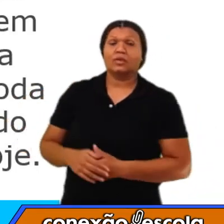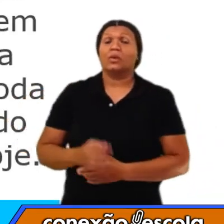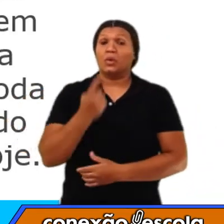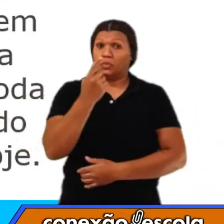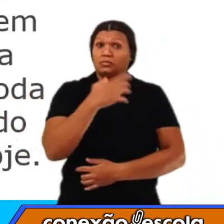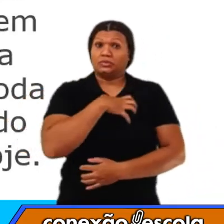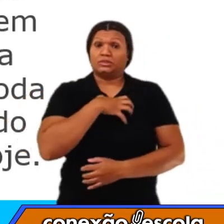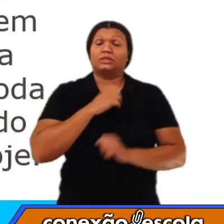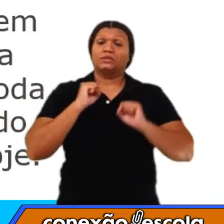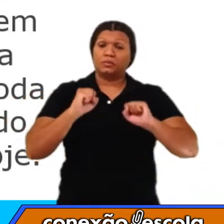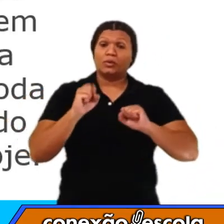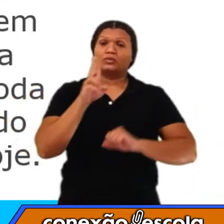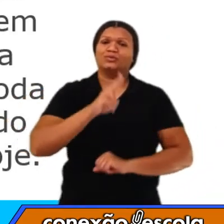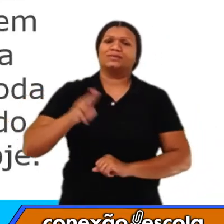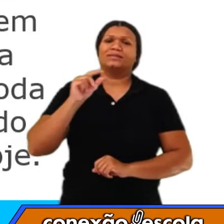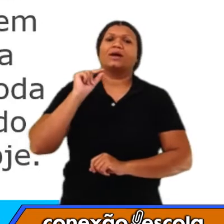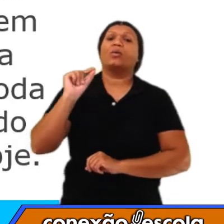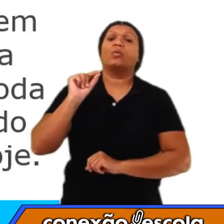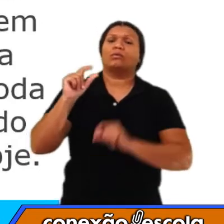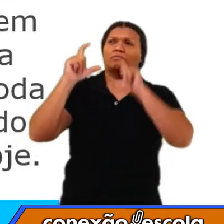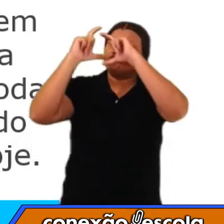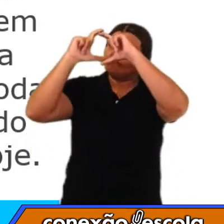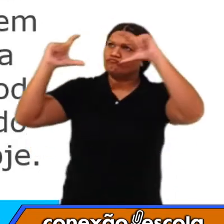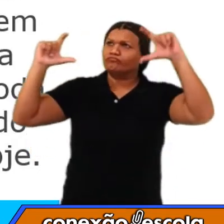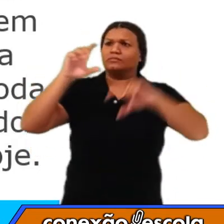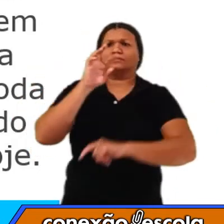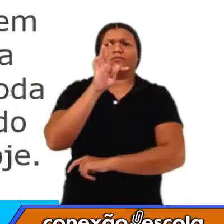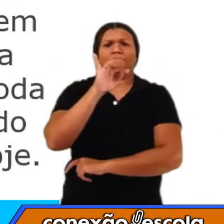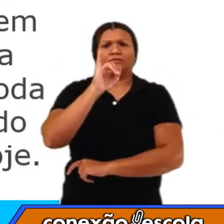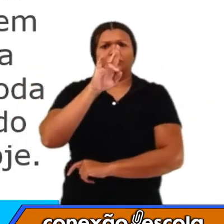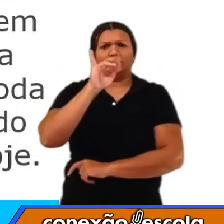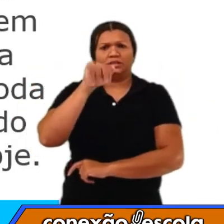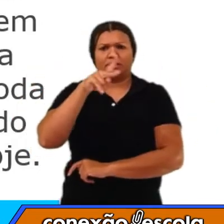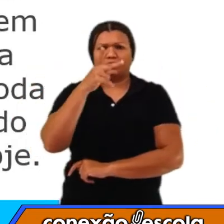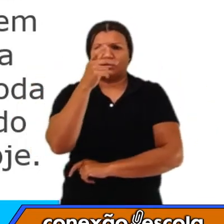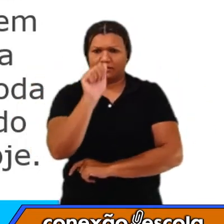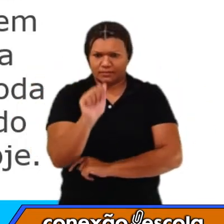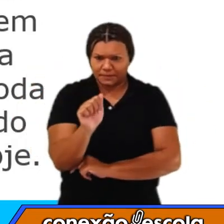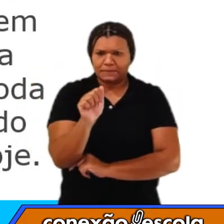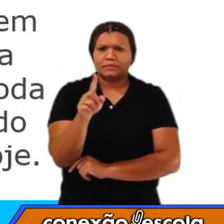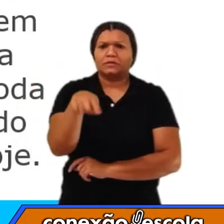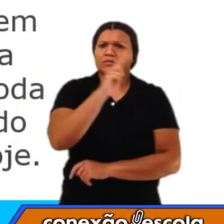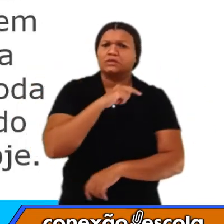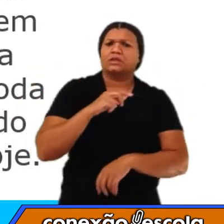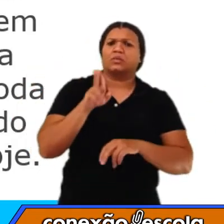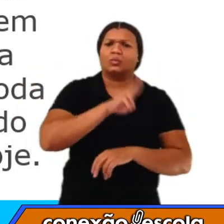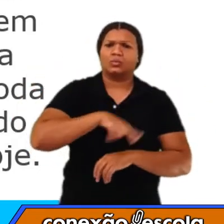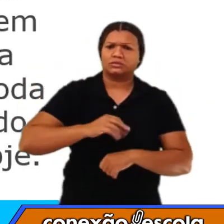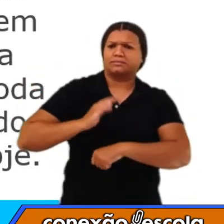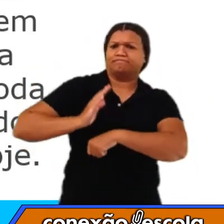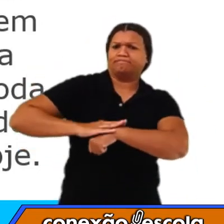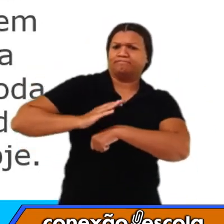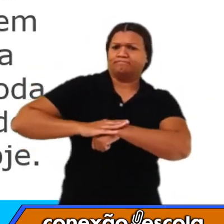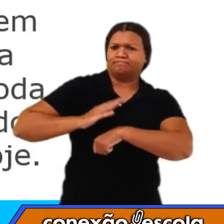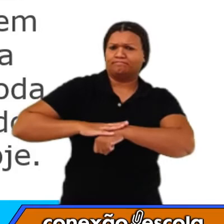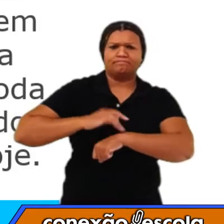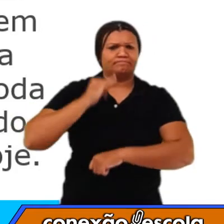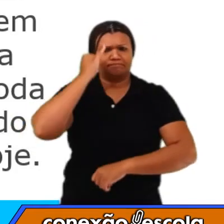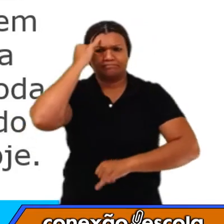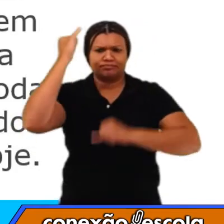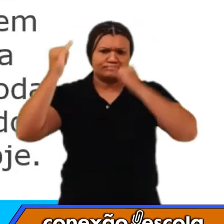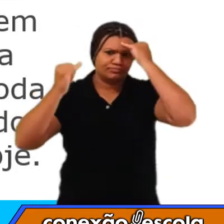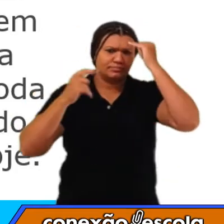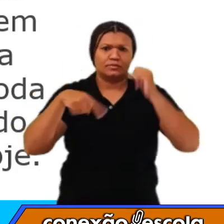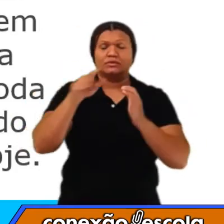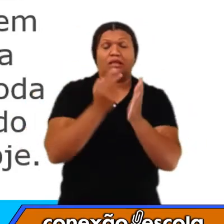através da tirinha. Utilize, então, toda a sua criatividade, para desenhar e elaborar um